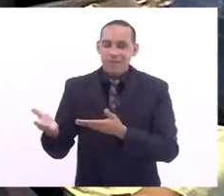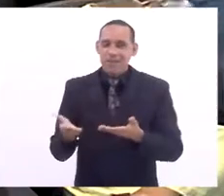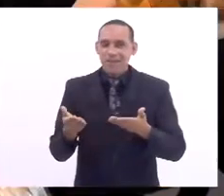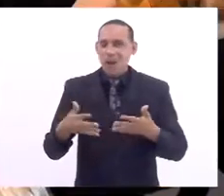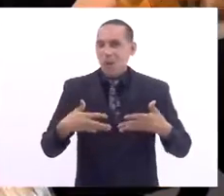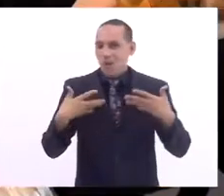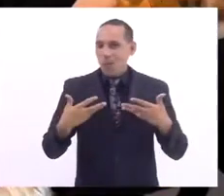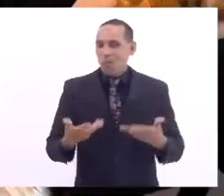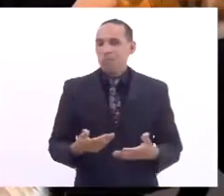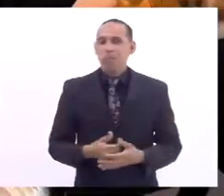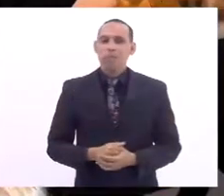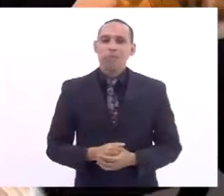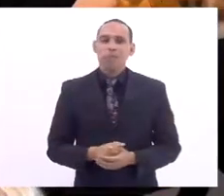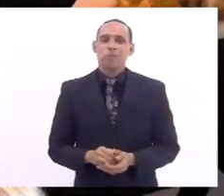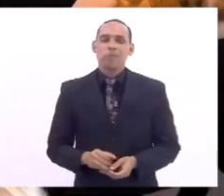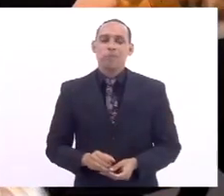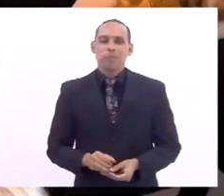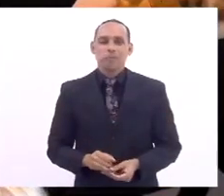Oi